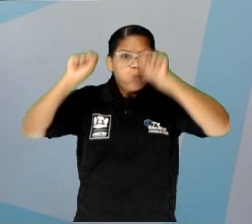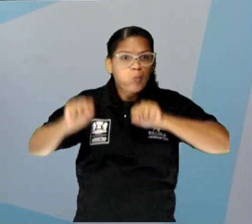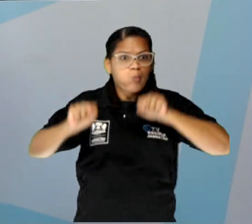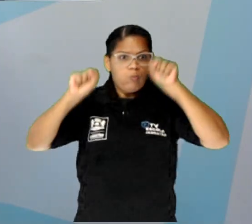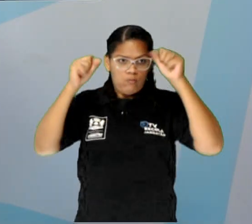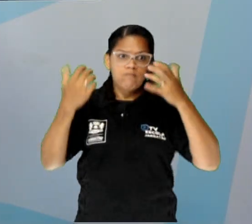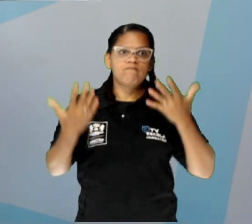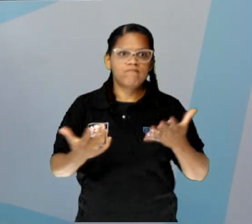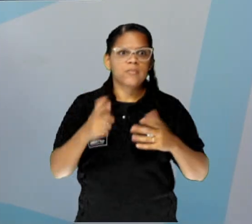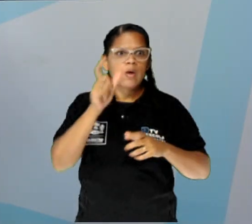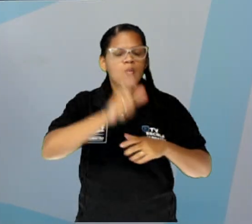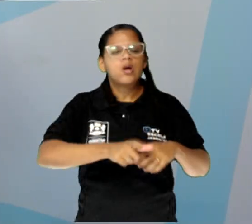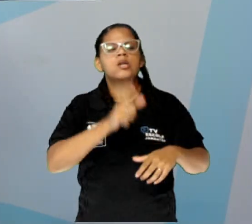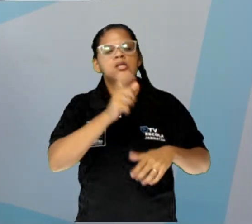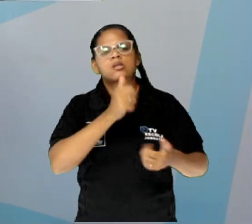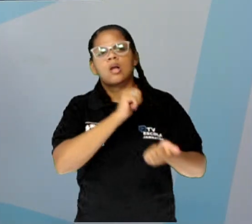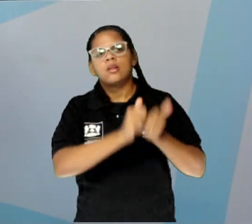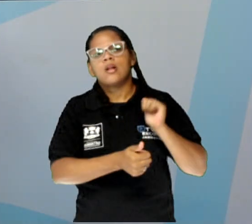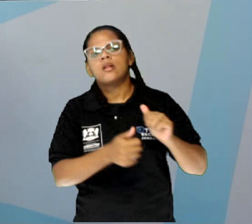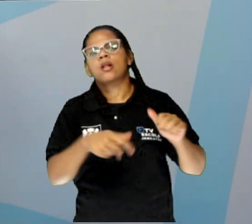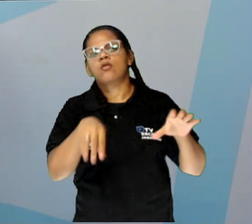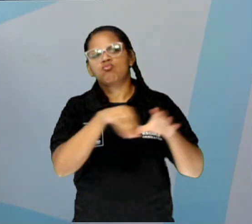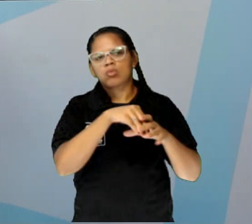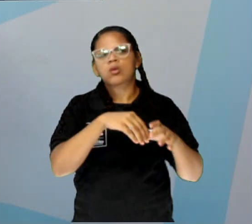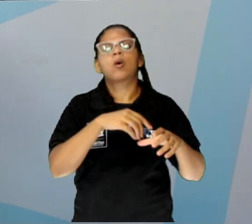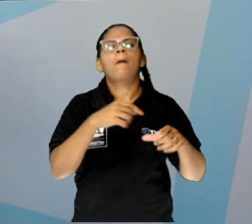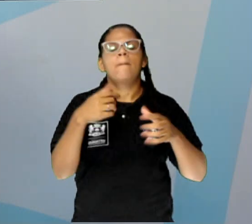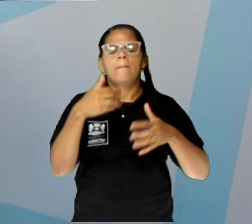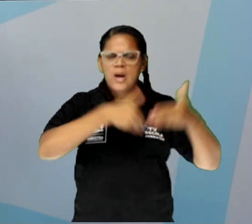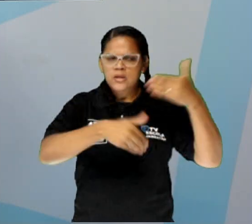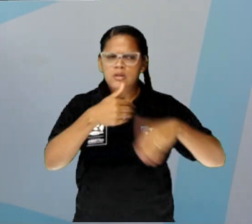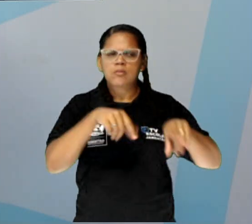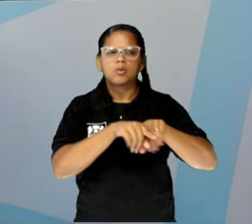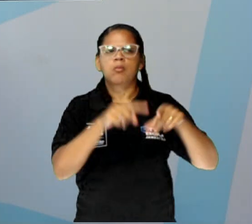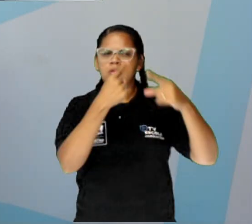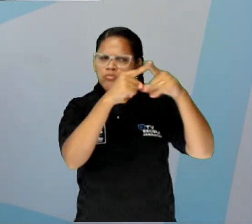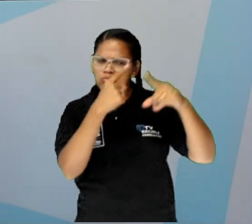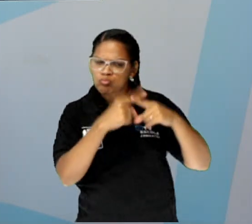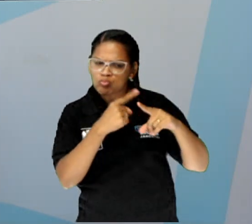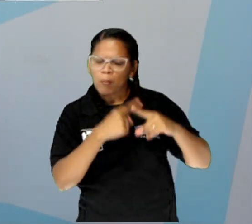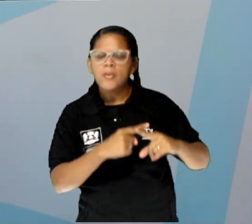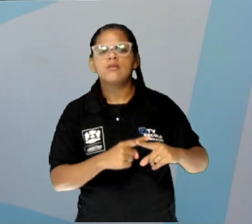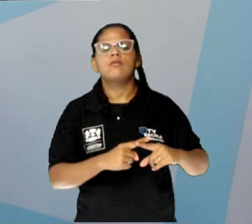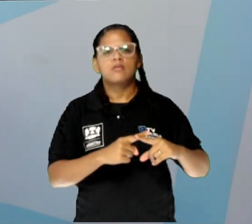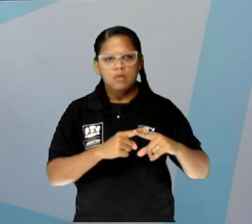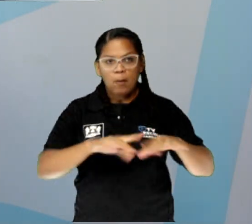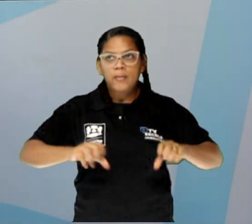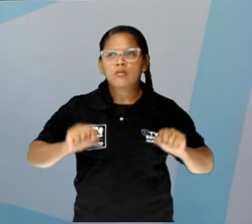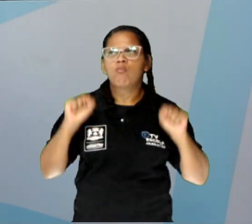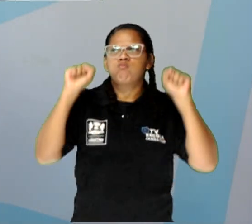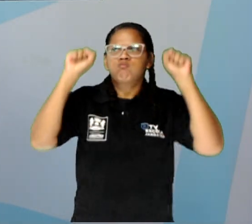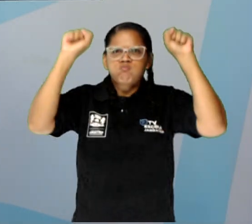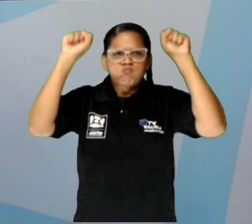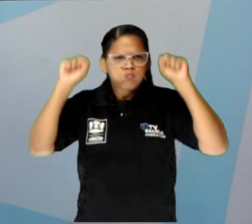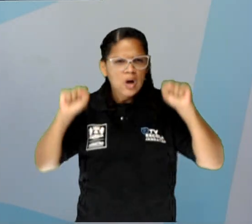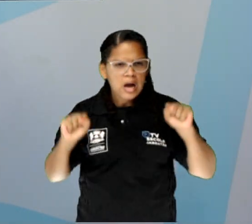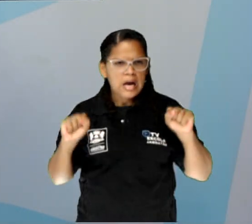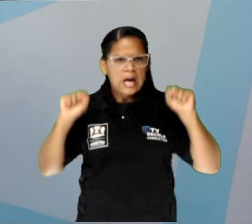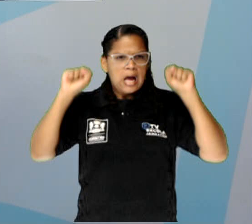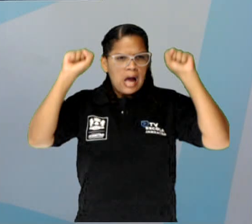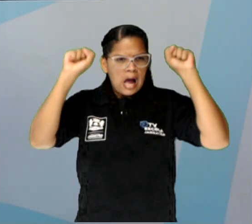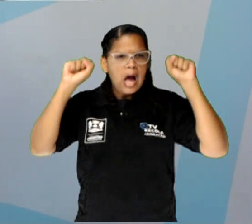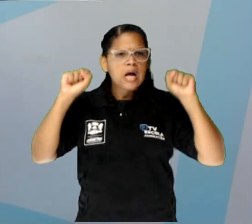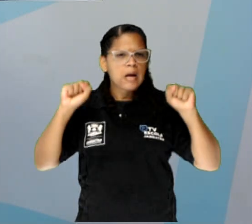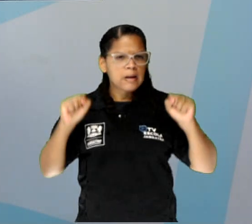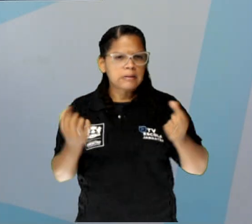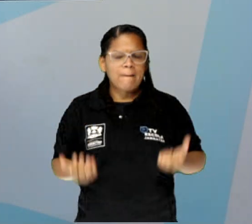gente pode chamar também de atletas porque eles participam de competição, eles começam a arrancar isso do solo, pegar essa barra e